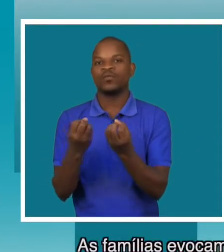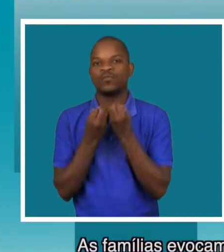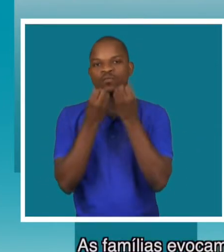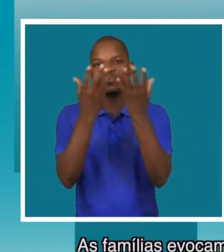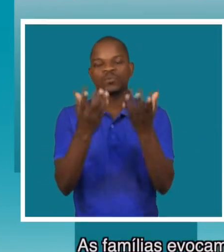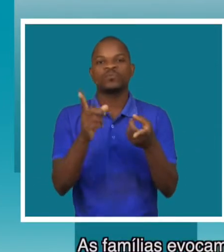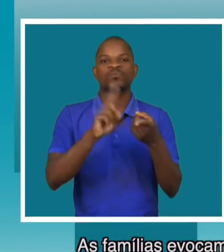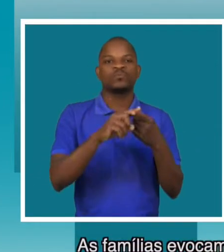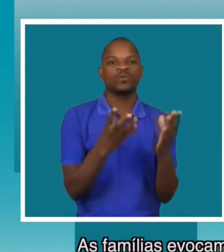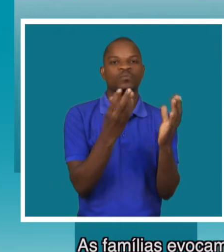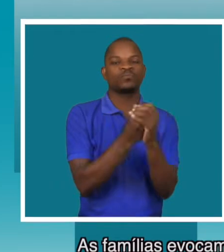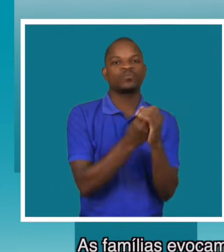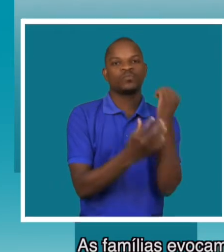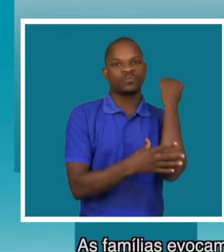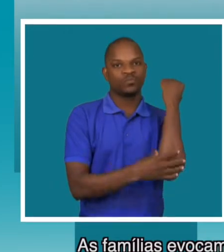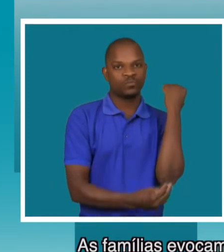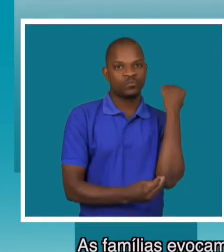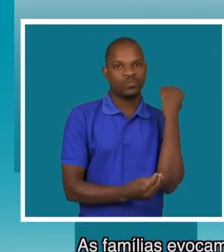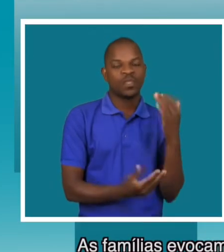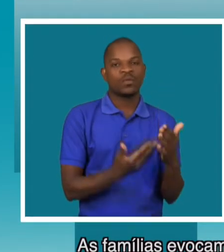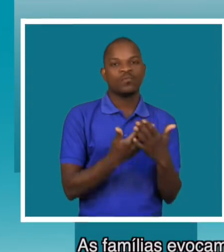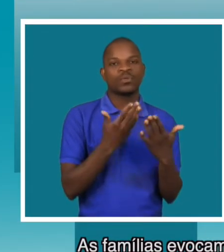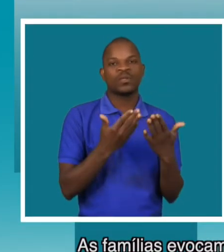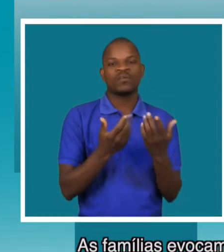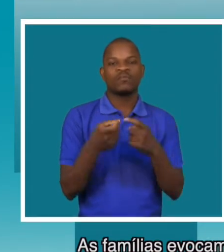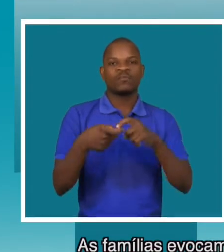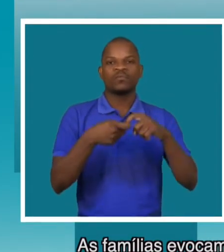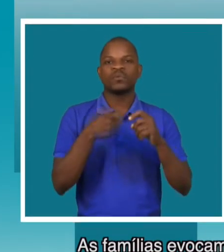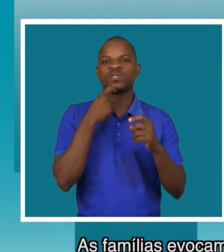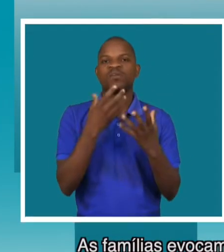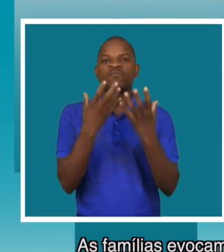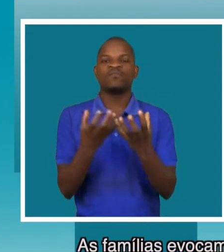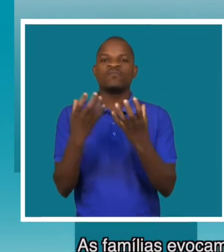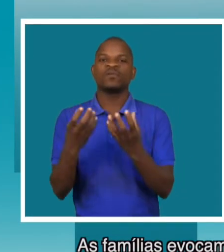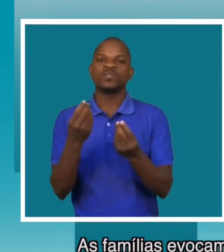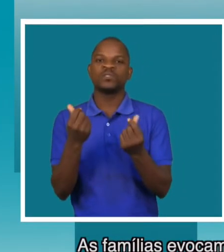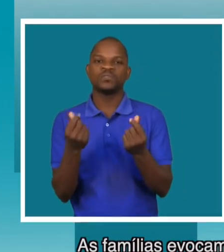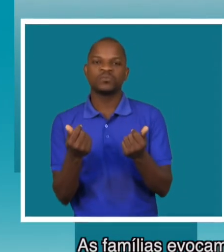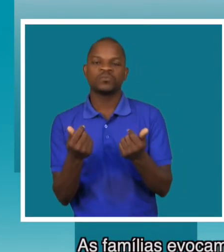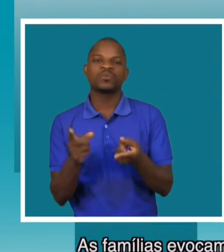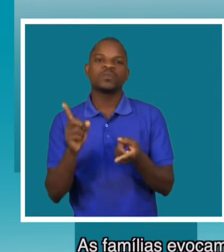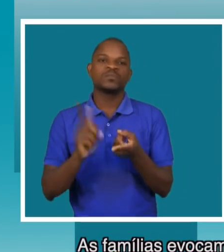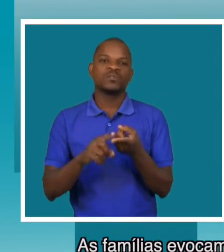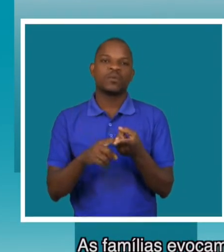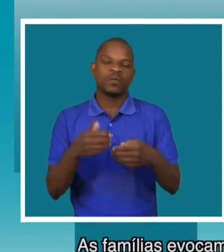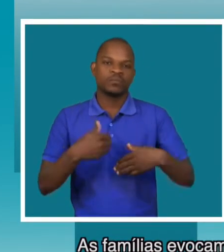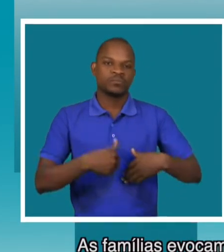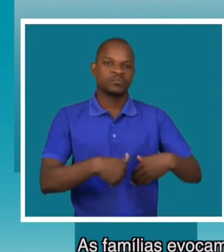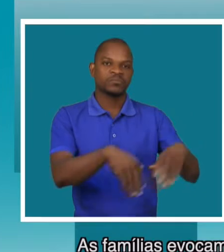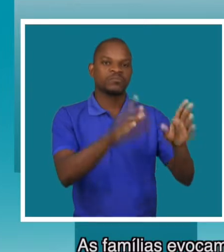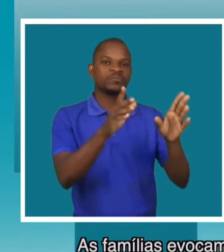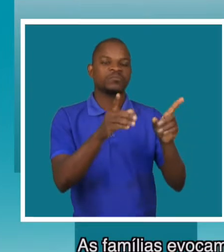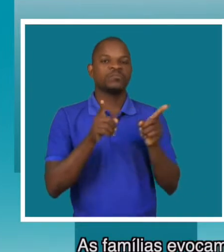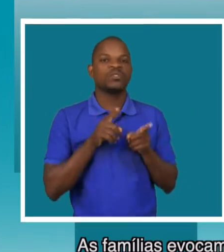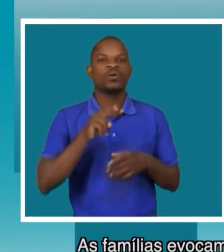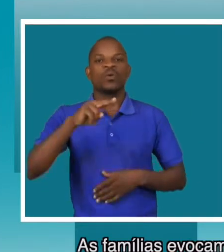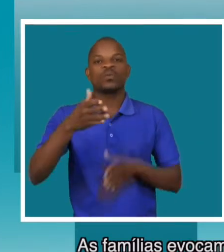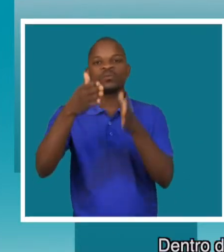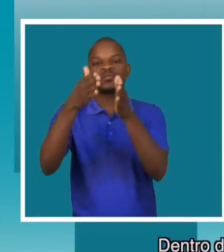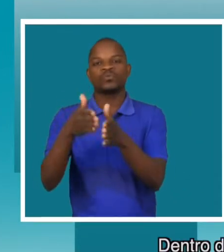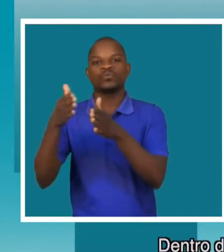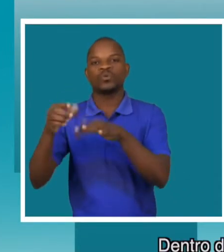famílias evocam motivos de pobreza, de falta de recursos para deixarem suas meninas ao cuidado dos outros.